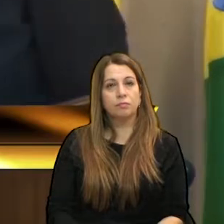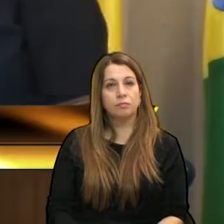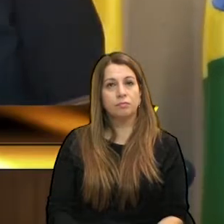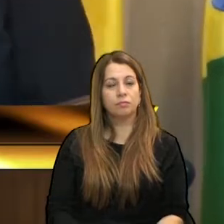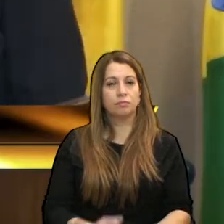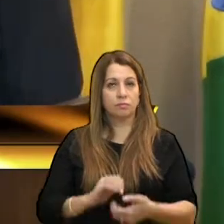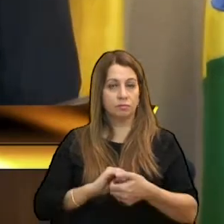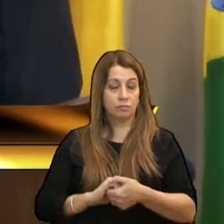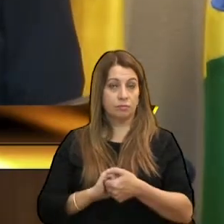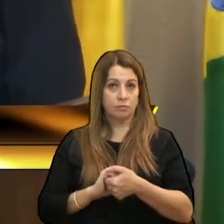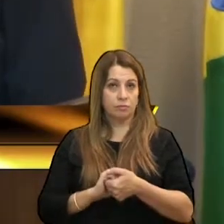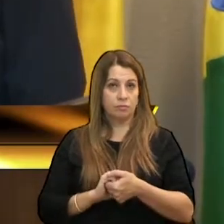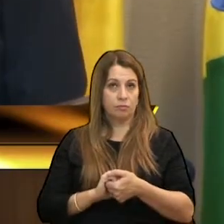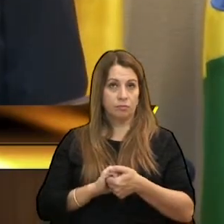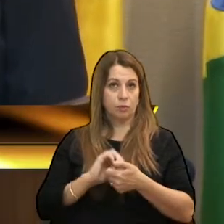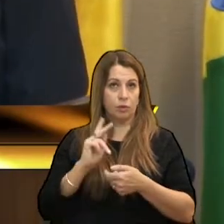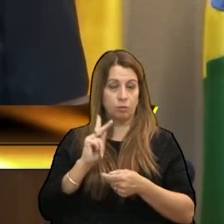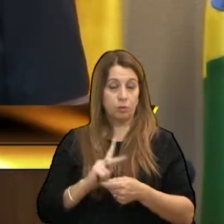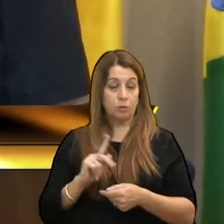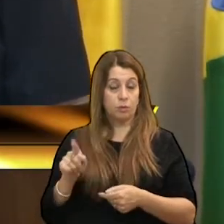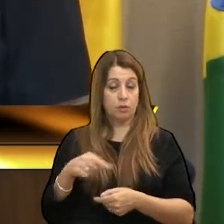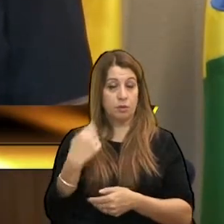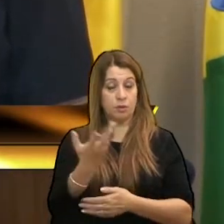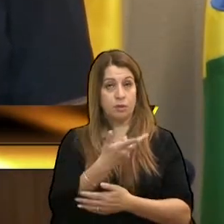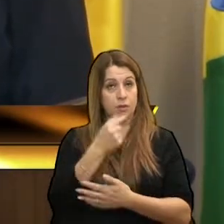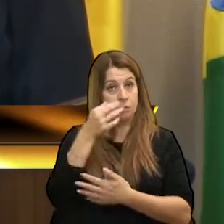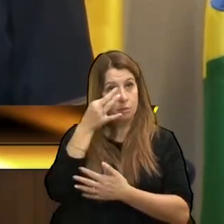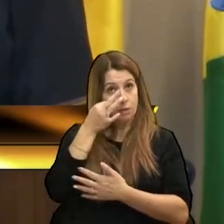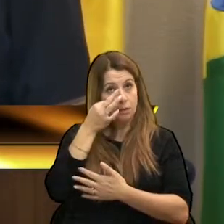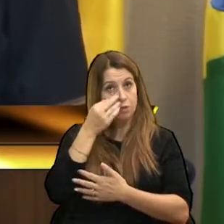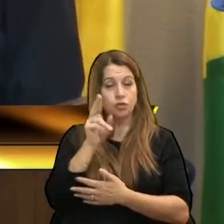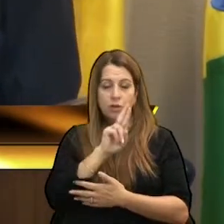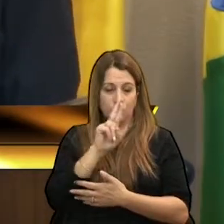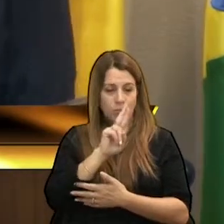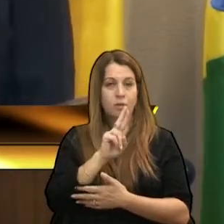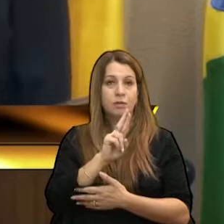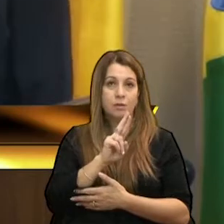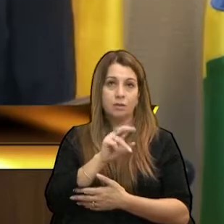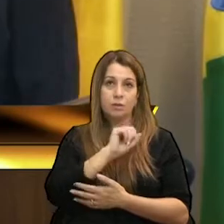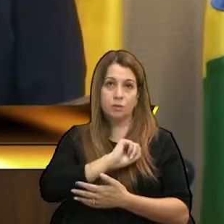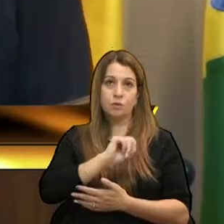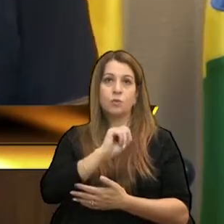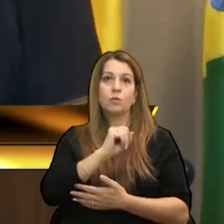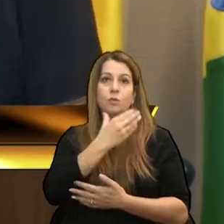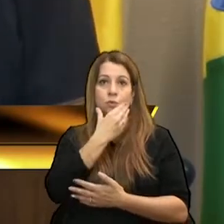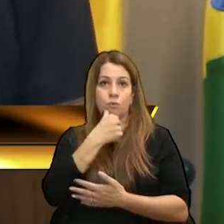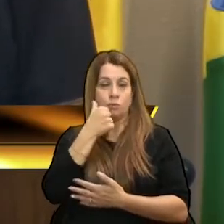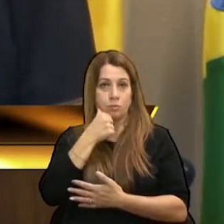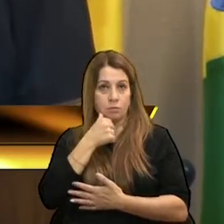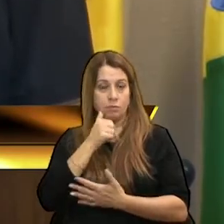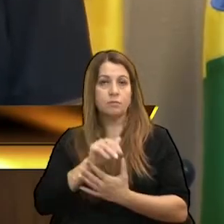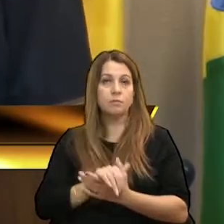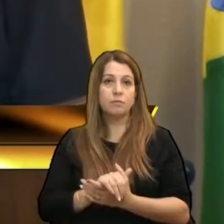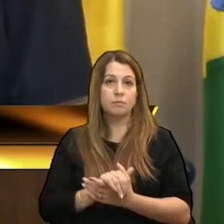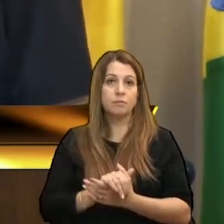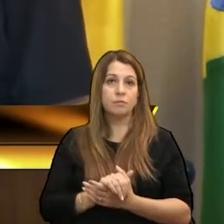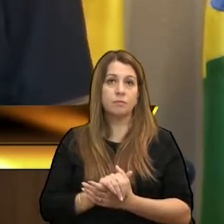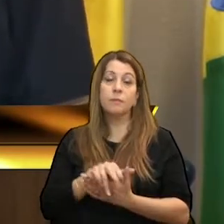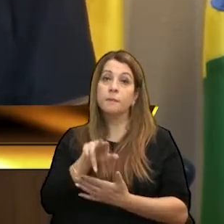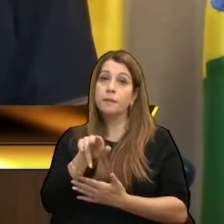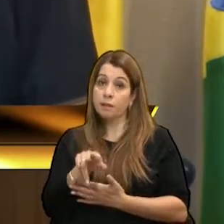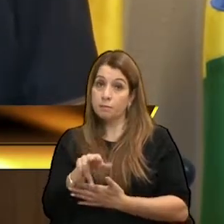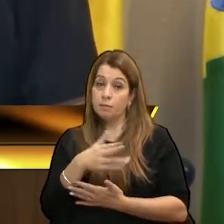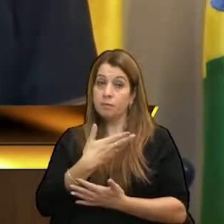Saudando as autoridades presentes, já nominadas, senhores, senhoras,